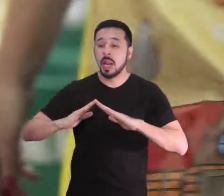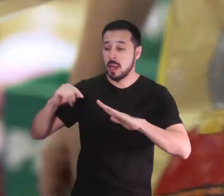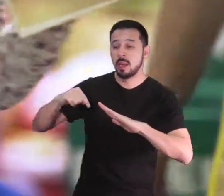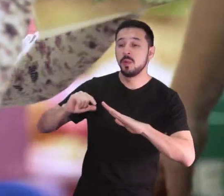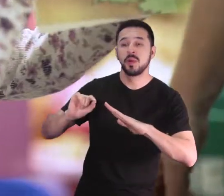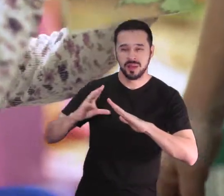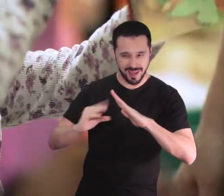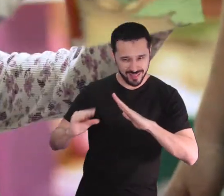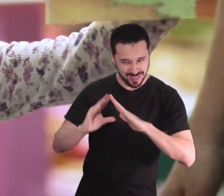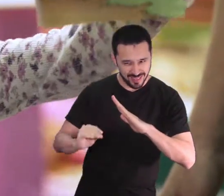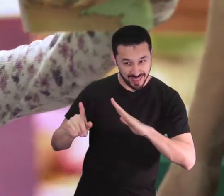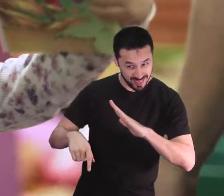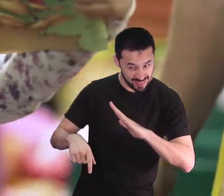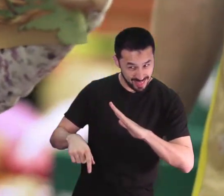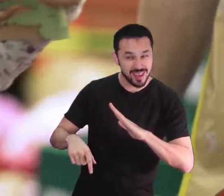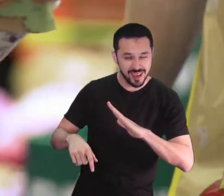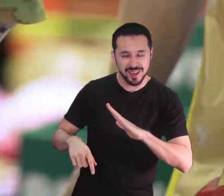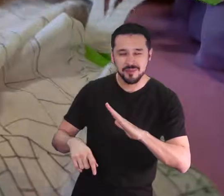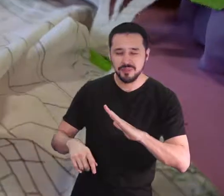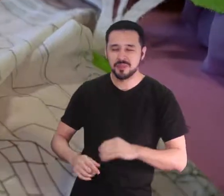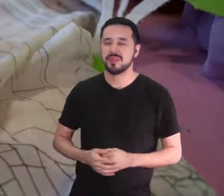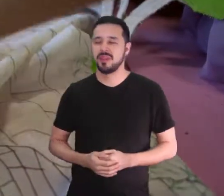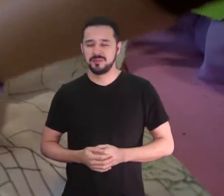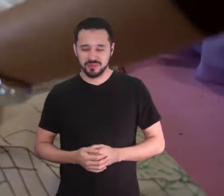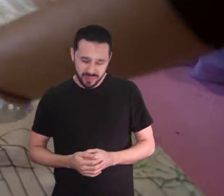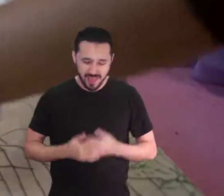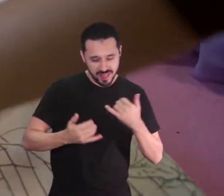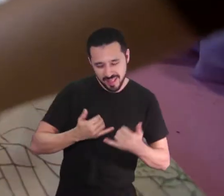De graveto? O lobo. Isso? E quem...